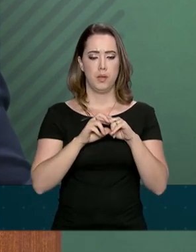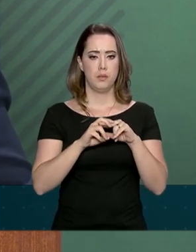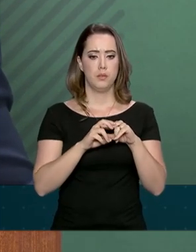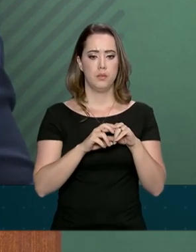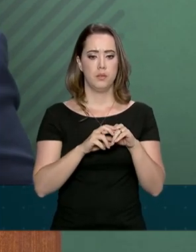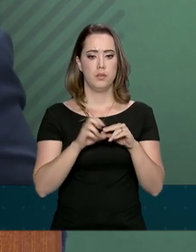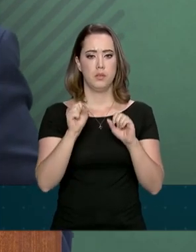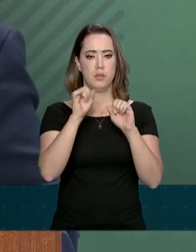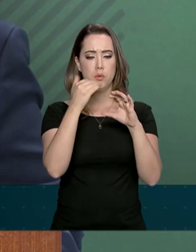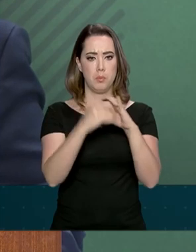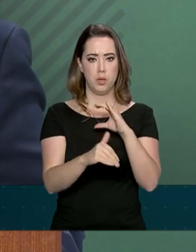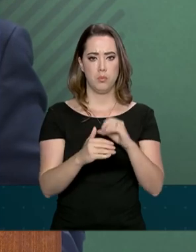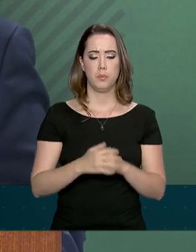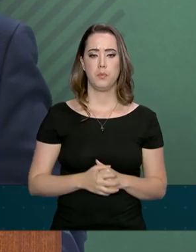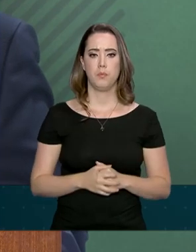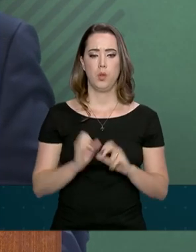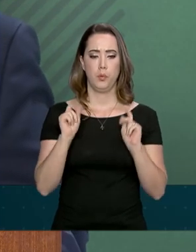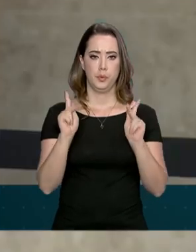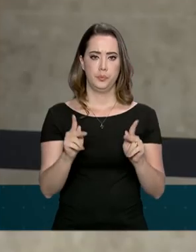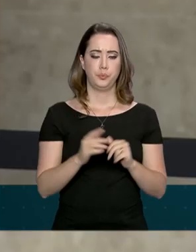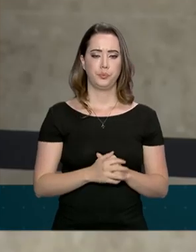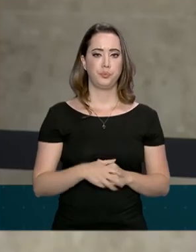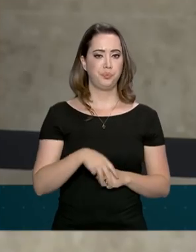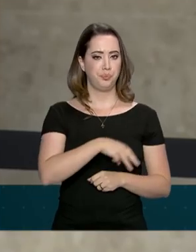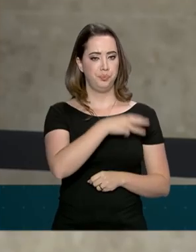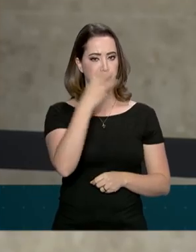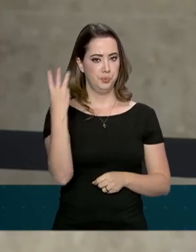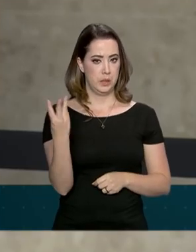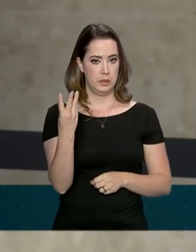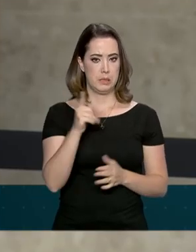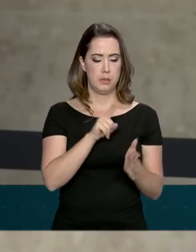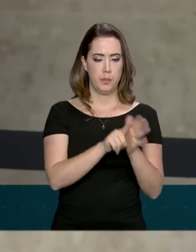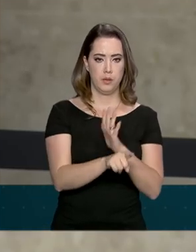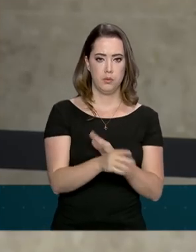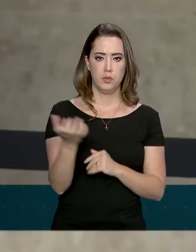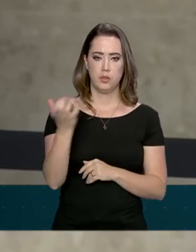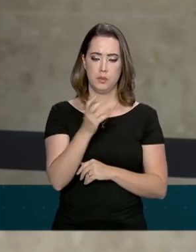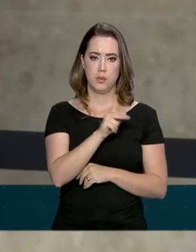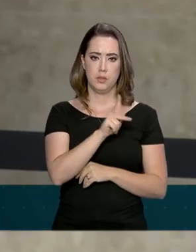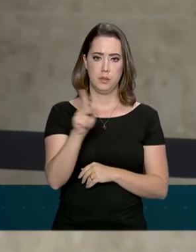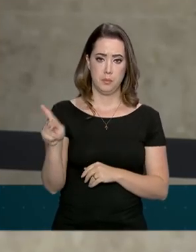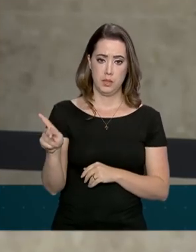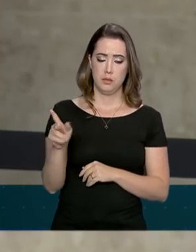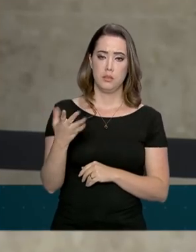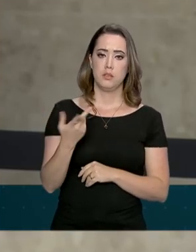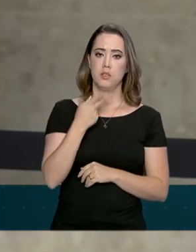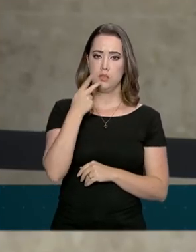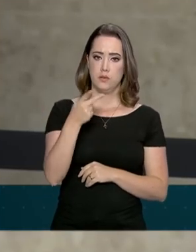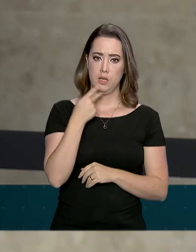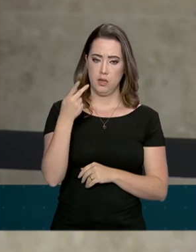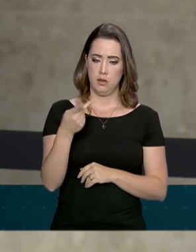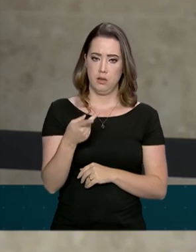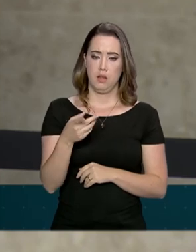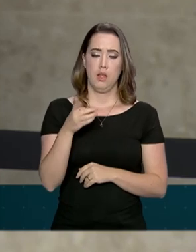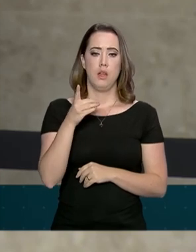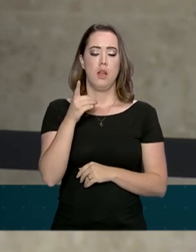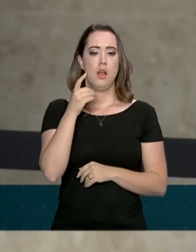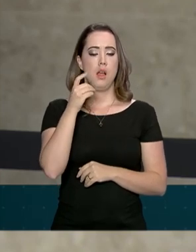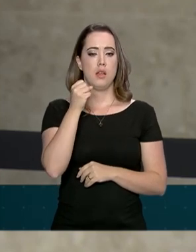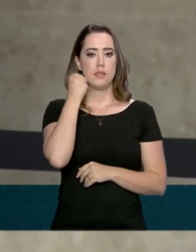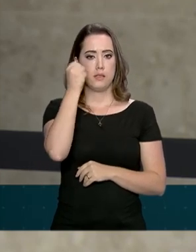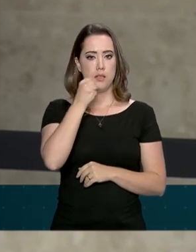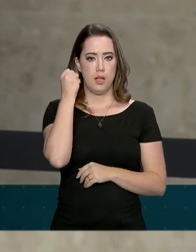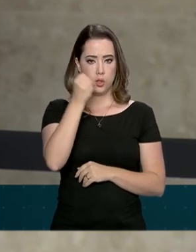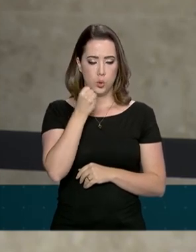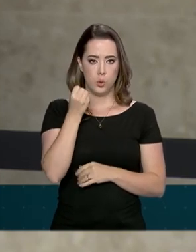da lista de e-mail ok a terceira pergunta porta voz àqueles saber se a presidência comenta a declaração da senadora simone tebet hoje em